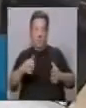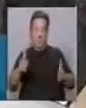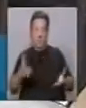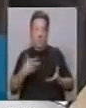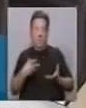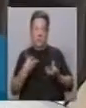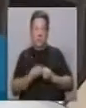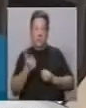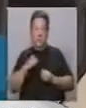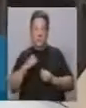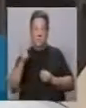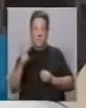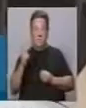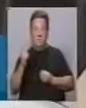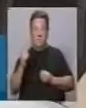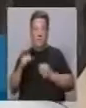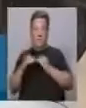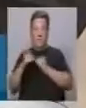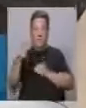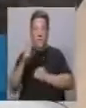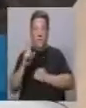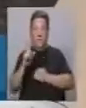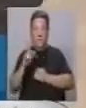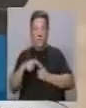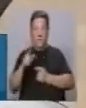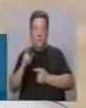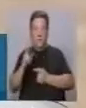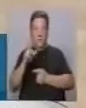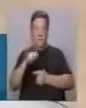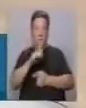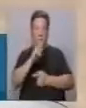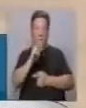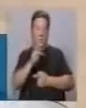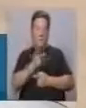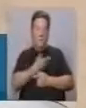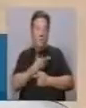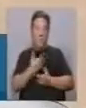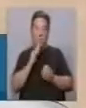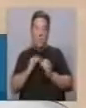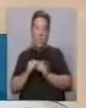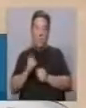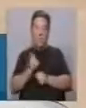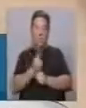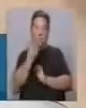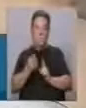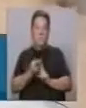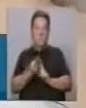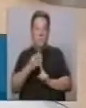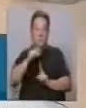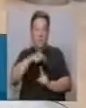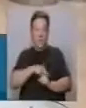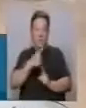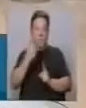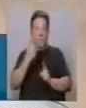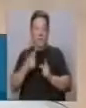juntamente com a Espanha, com Vigo, com a Galiza e com o UTAD. Neste momento o que nós combinámos foi que se fazia uma feira aqui e uma feira